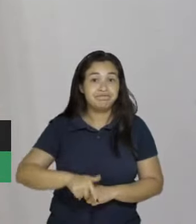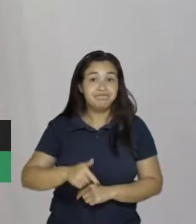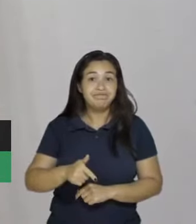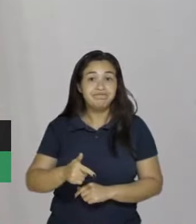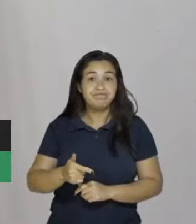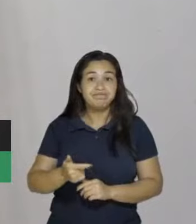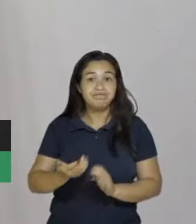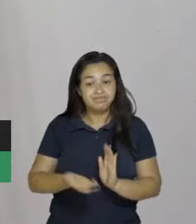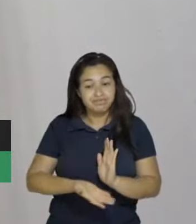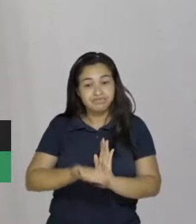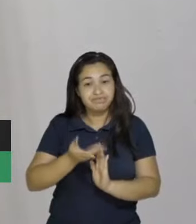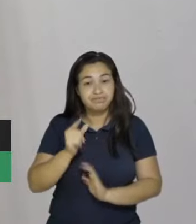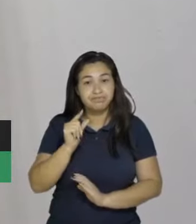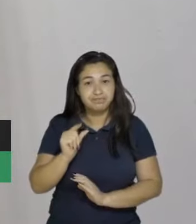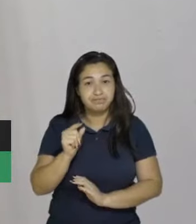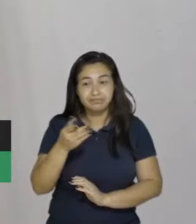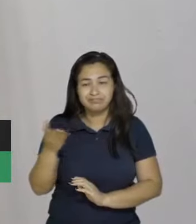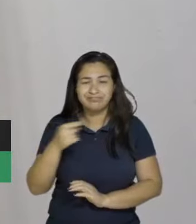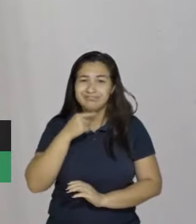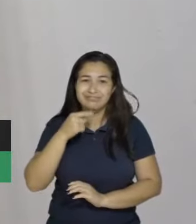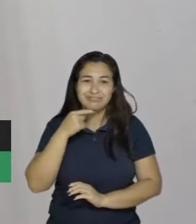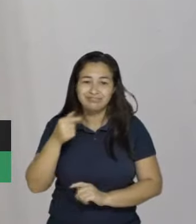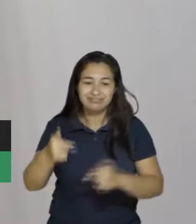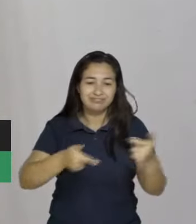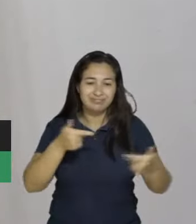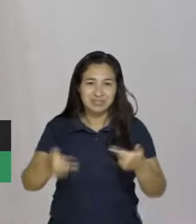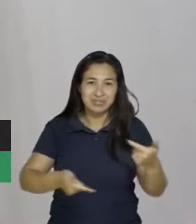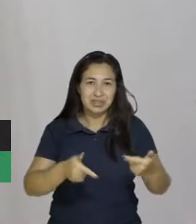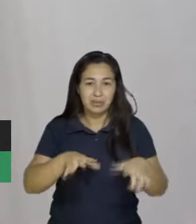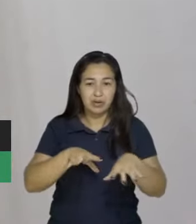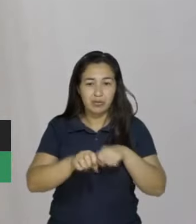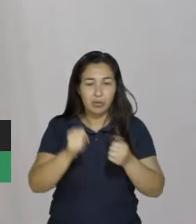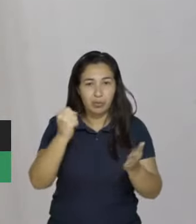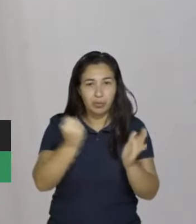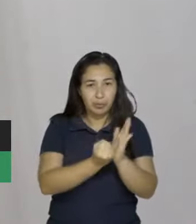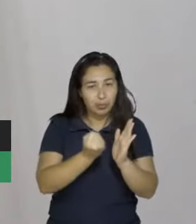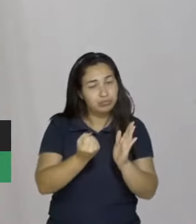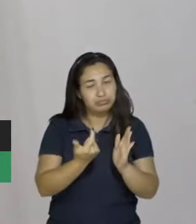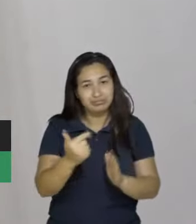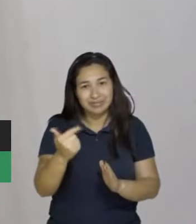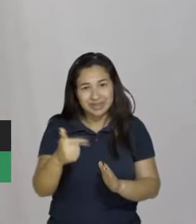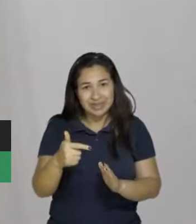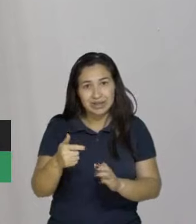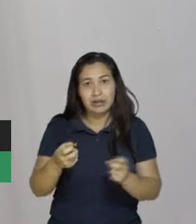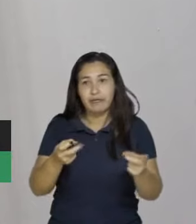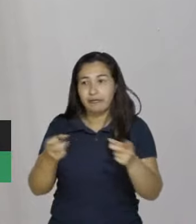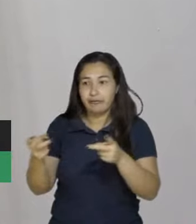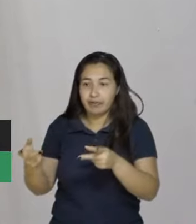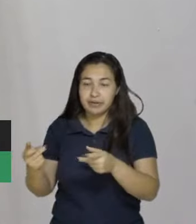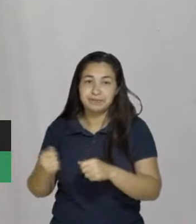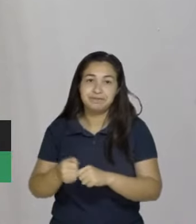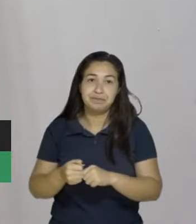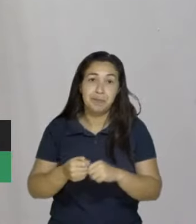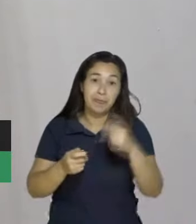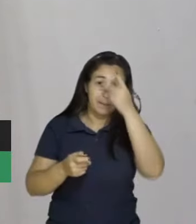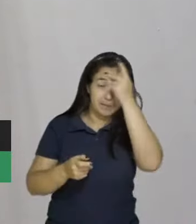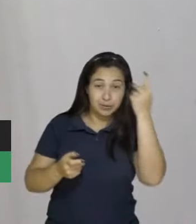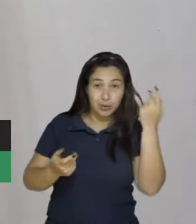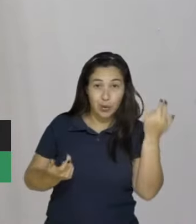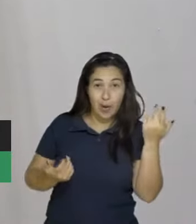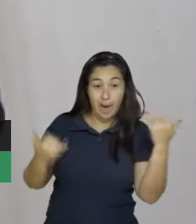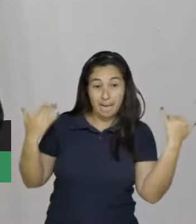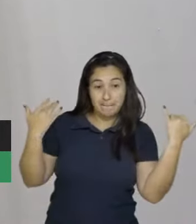hoje está sem acesso ao trabalho formal. Então, o carnaval para quem se diverte é uma grande alegria,